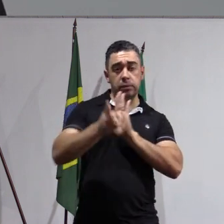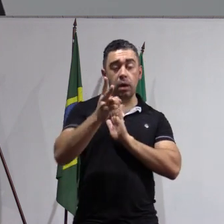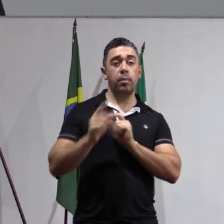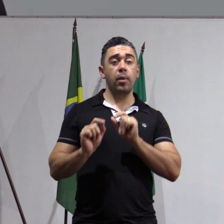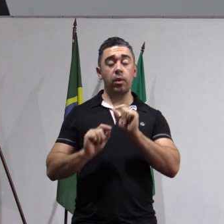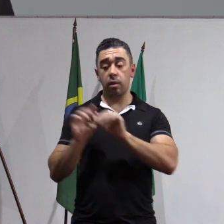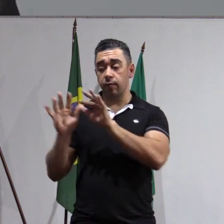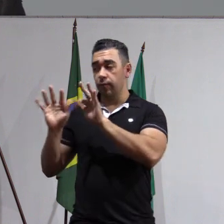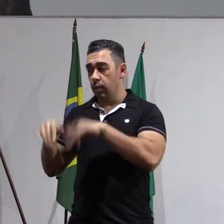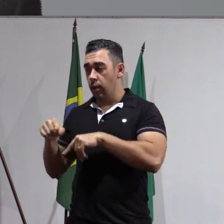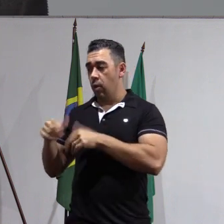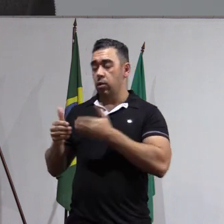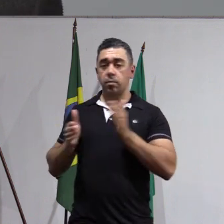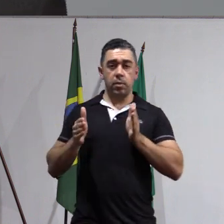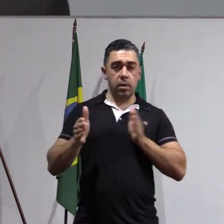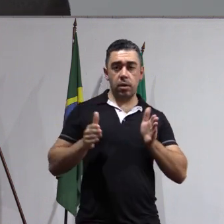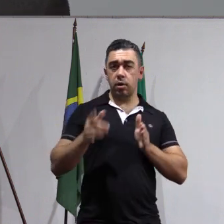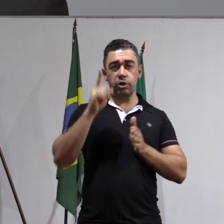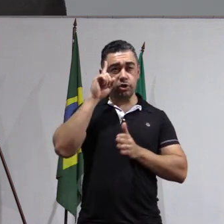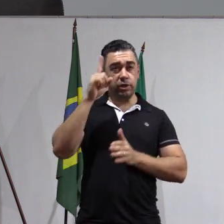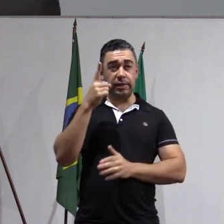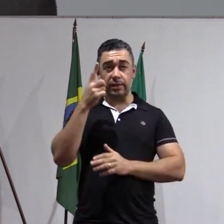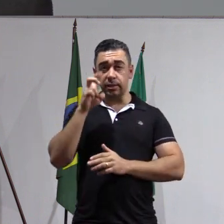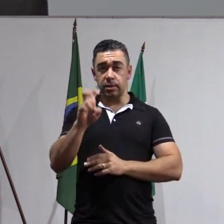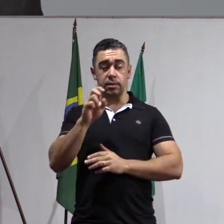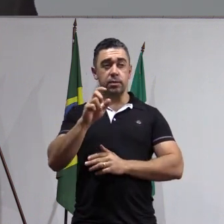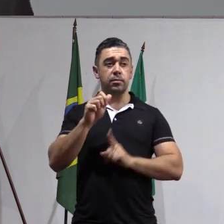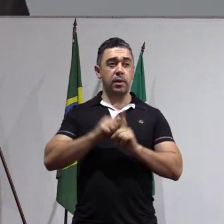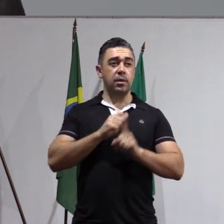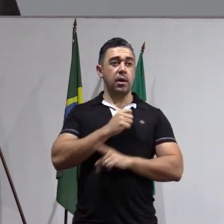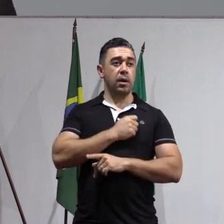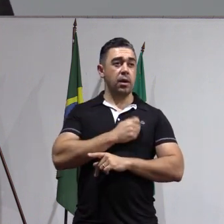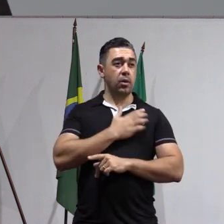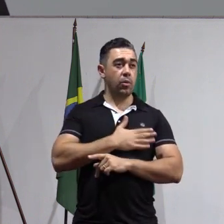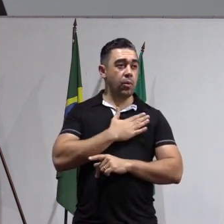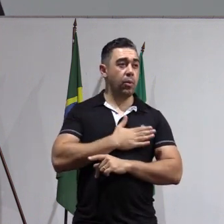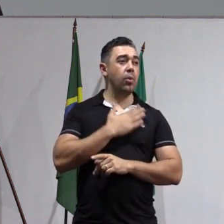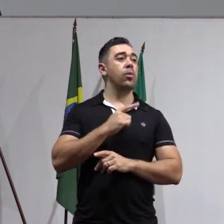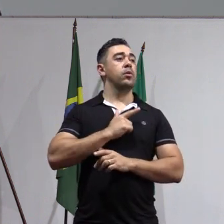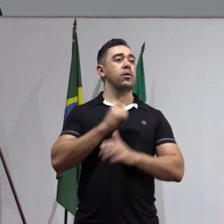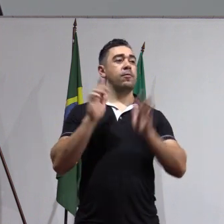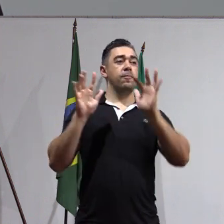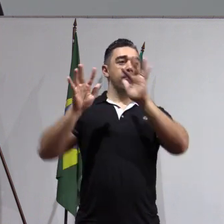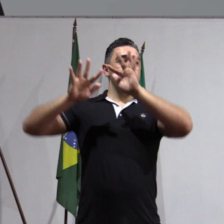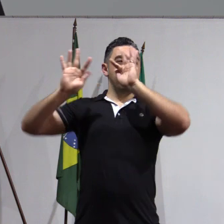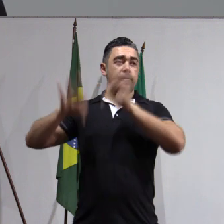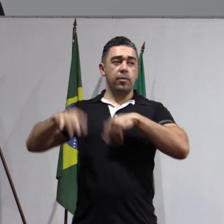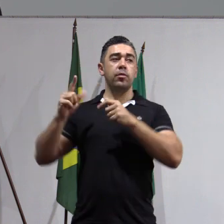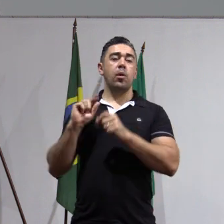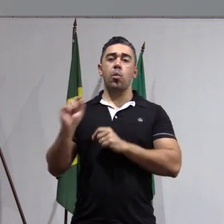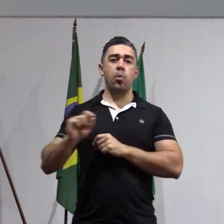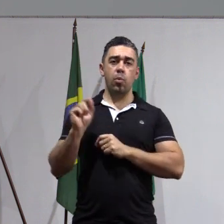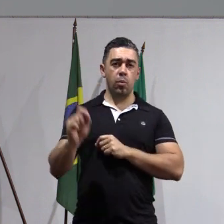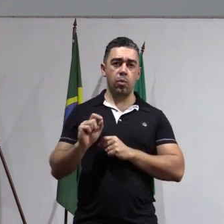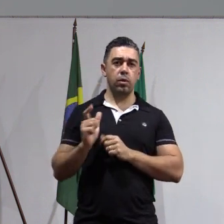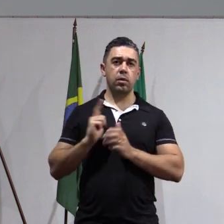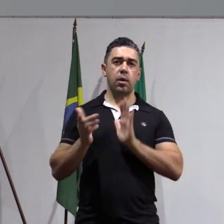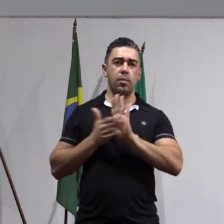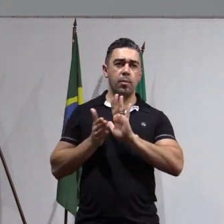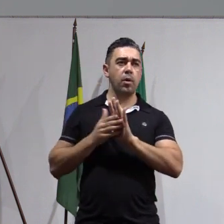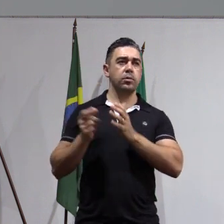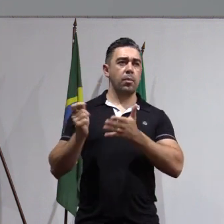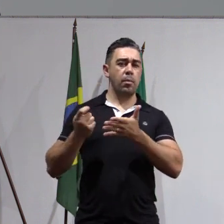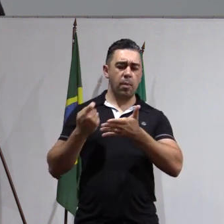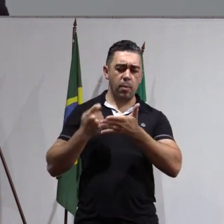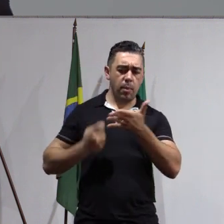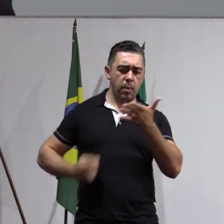final dessa etapa, me parece, o dia 15 de agosto, a data em que fecham, enfim, as